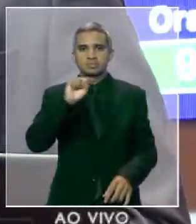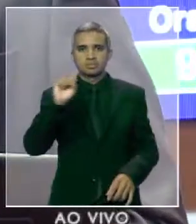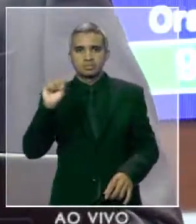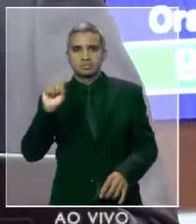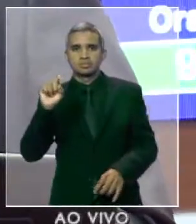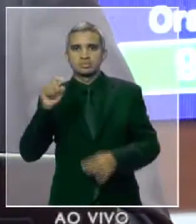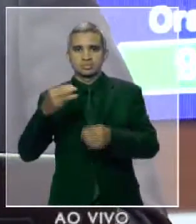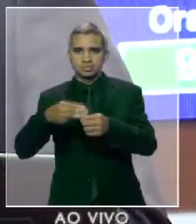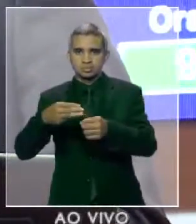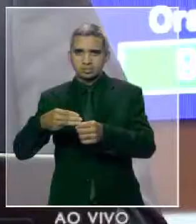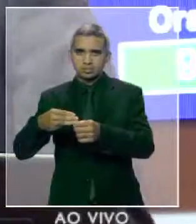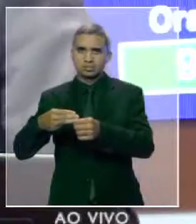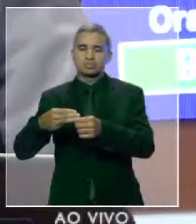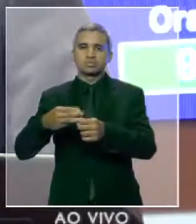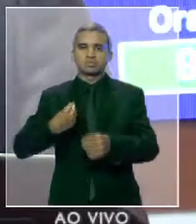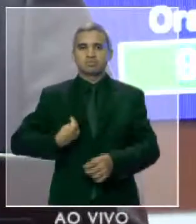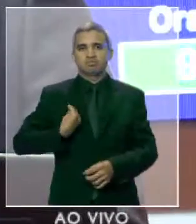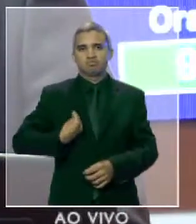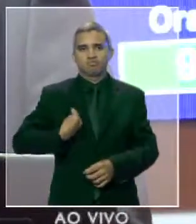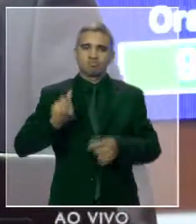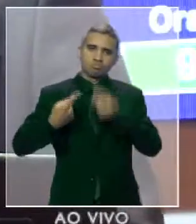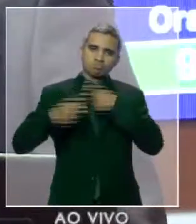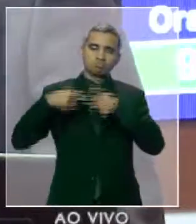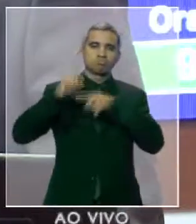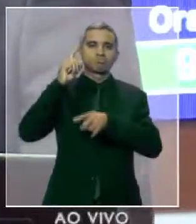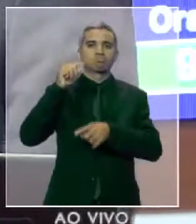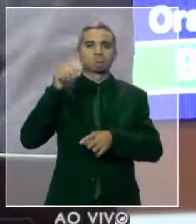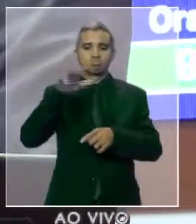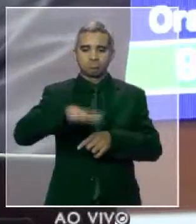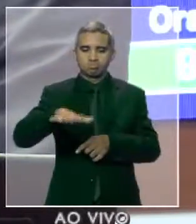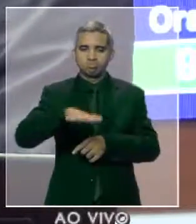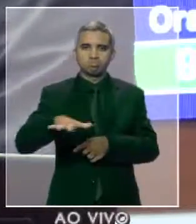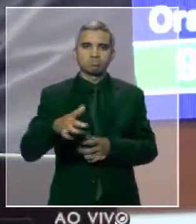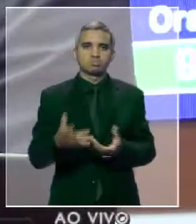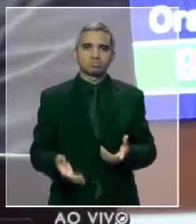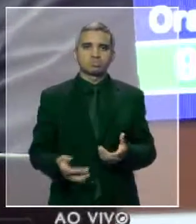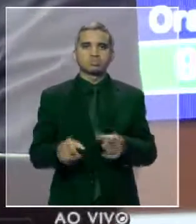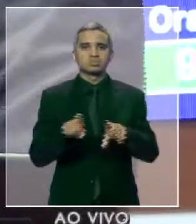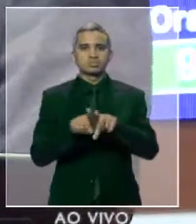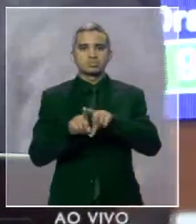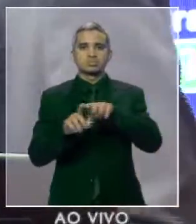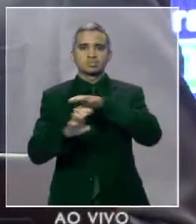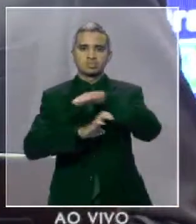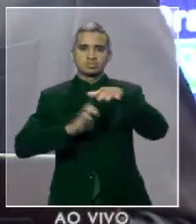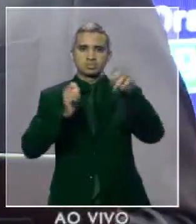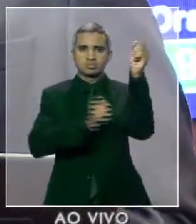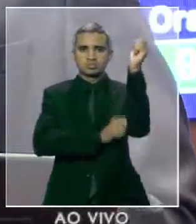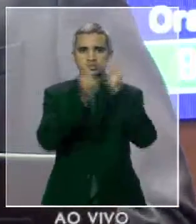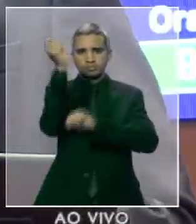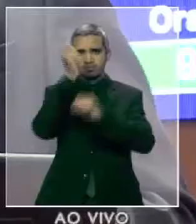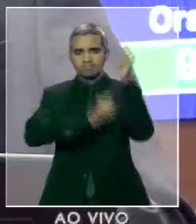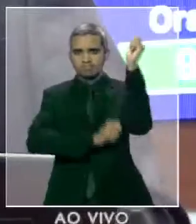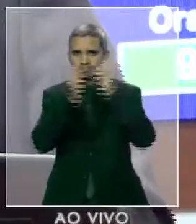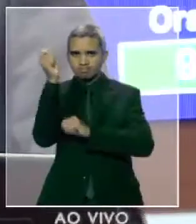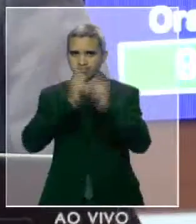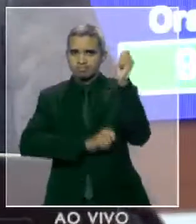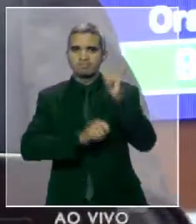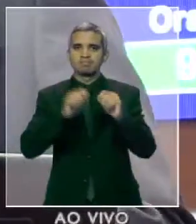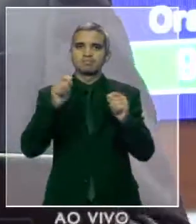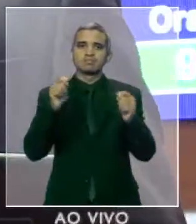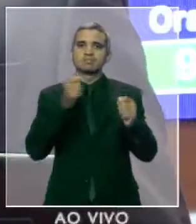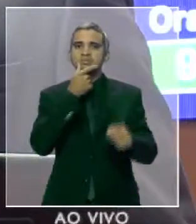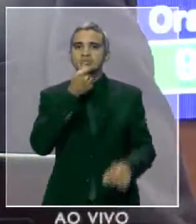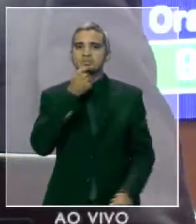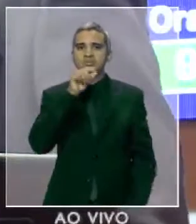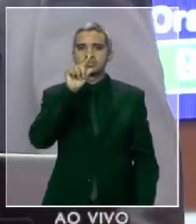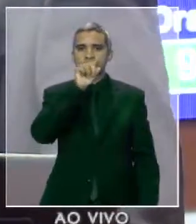naquele município. E boa parte dos empreendimentos que lá estão se devem a este grande político chamado Zequinha Coelho. E aqui faço a